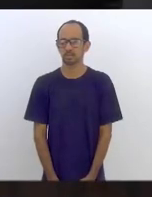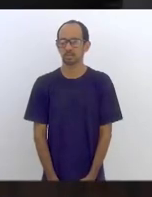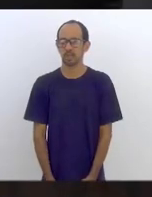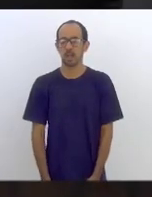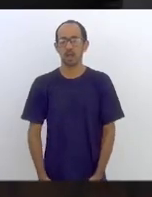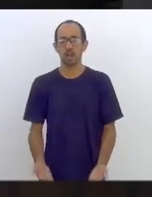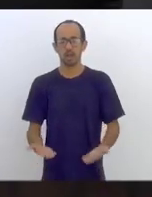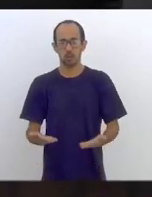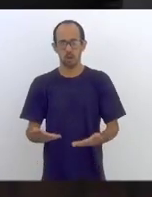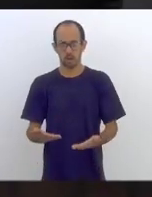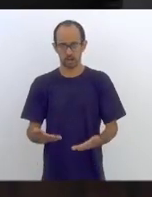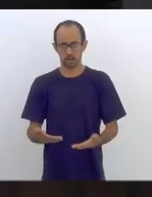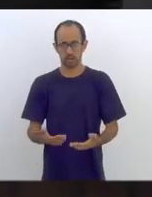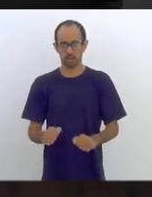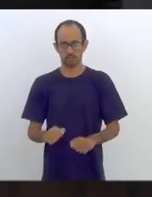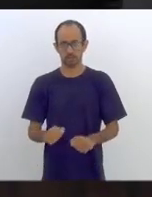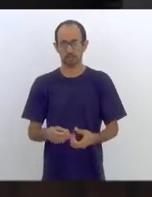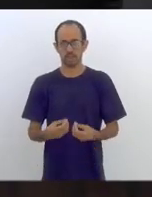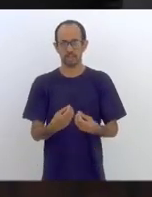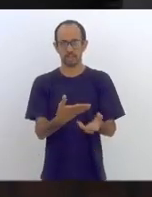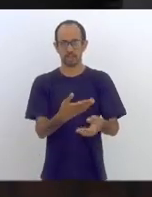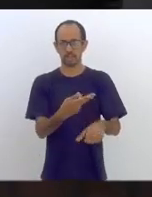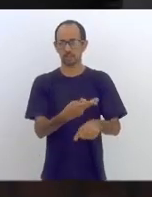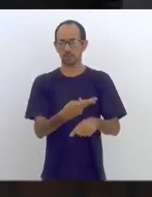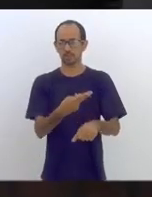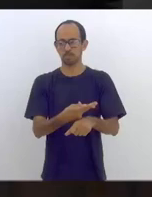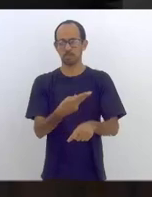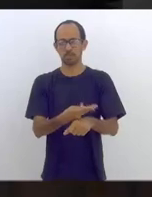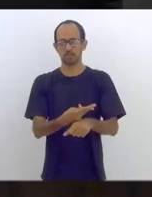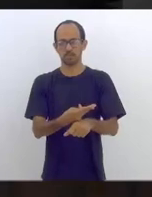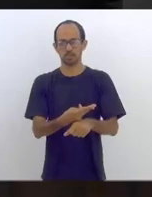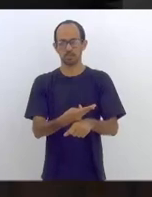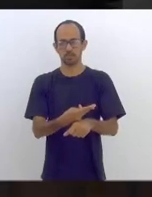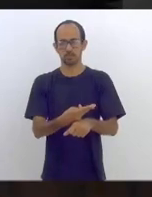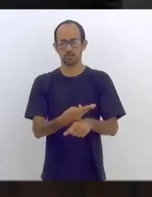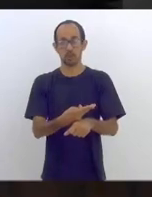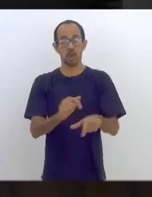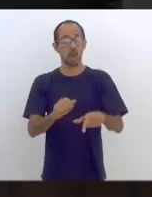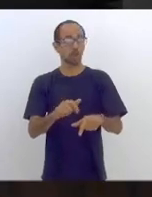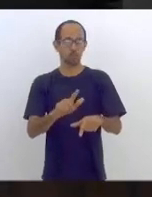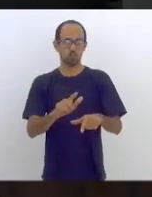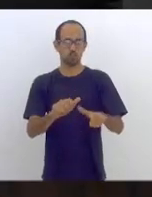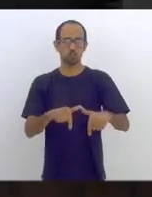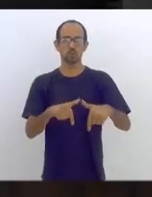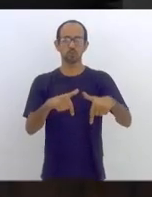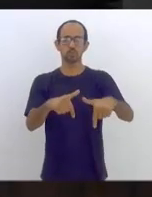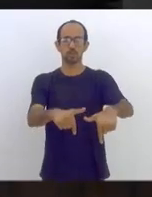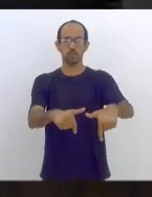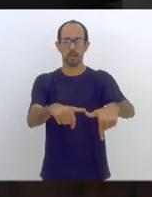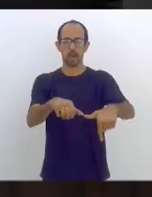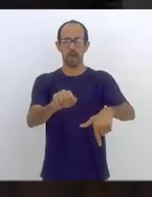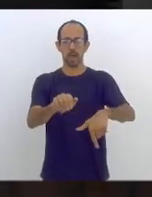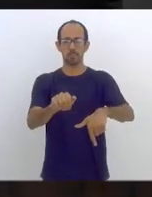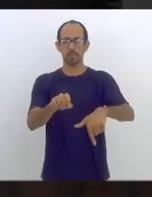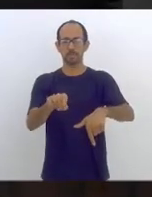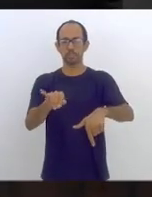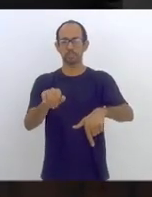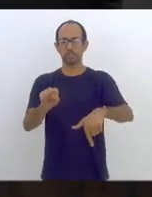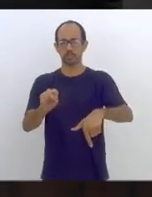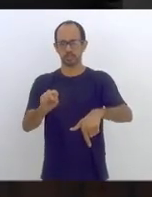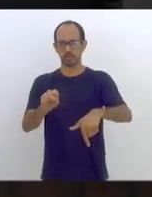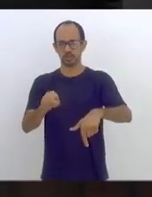Passamos imediatamente para a entrega do prêmio, aliás, do diploma Abdias do